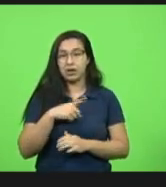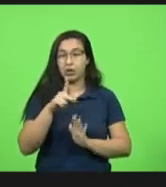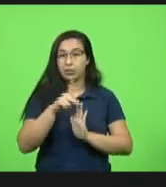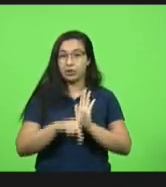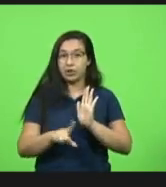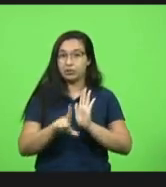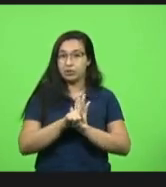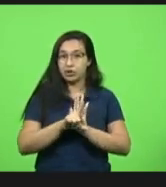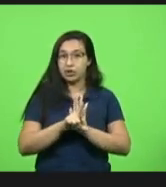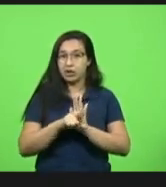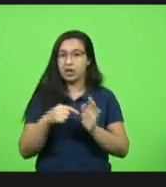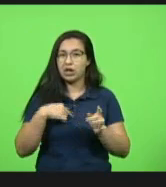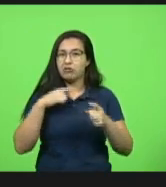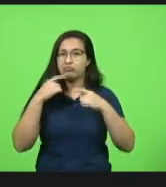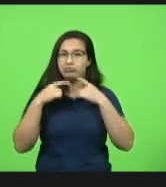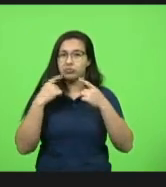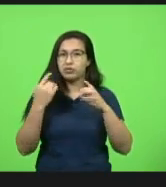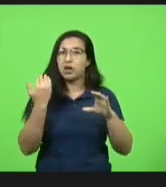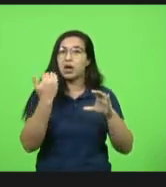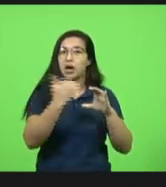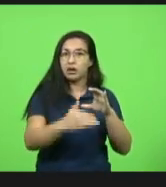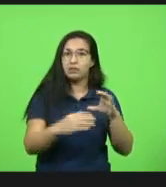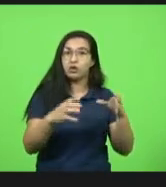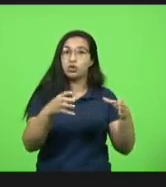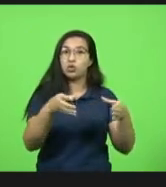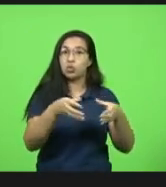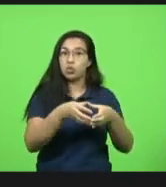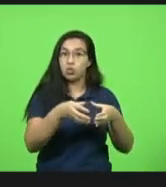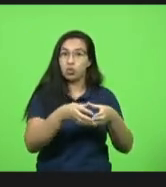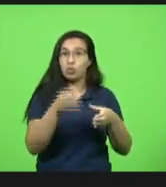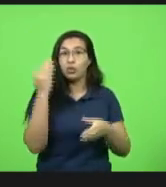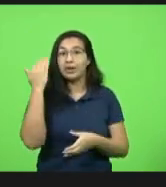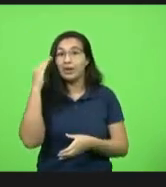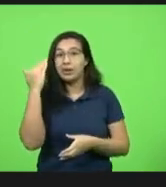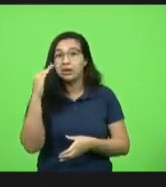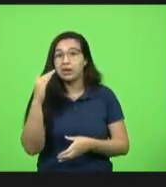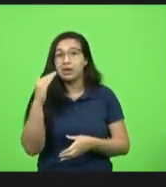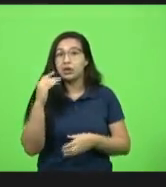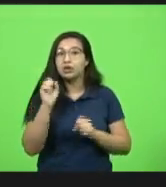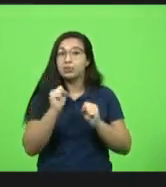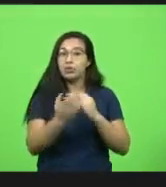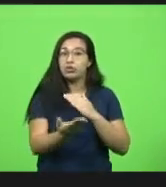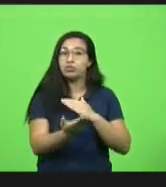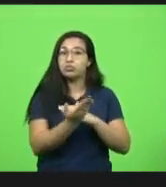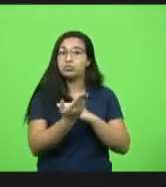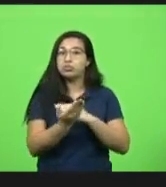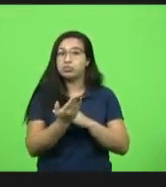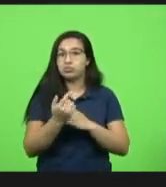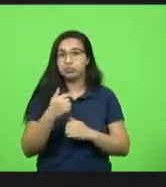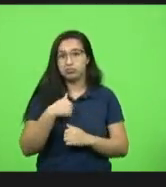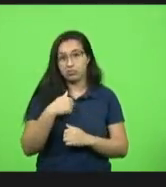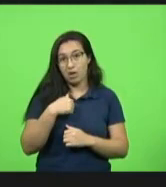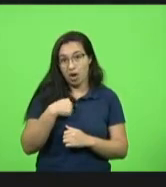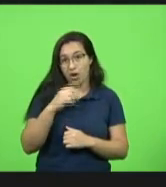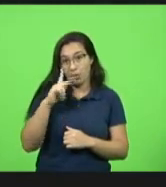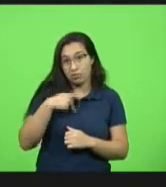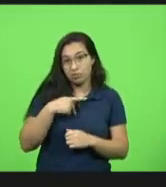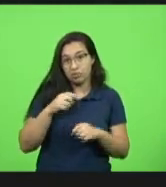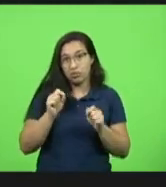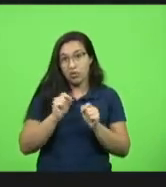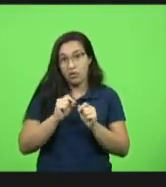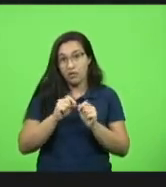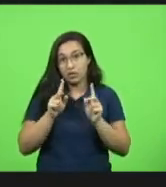tem dúvidas, a gente encaminha para os setores que a gente entende que podem nos ajudar, ou pelo menos eu faço assim, que podem nos ajudar